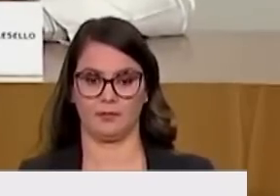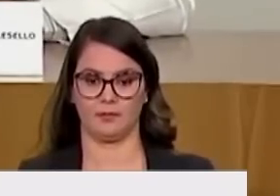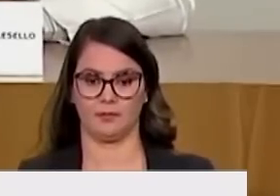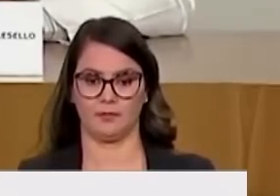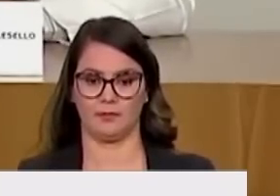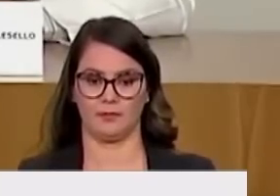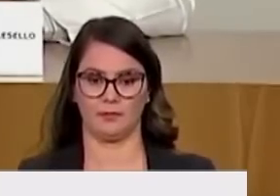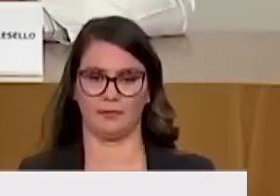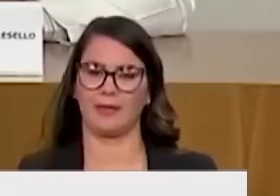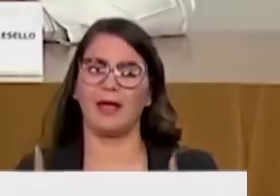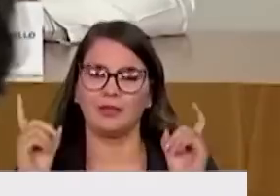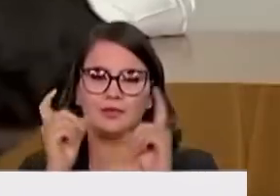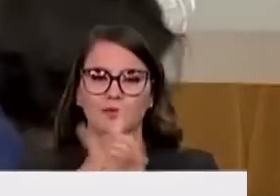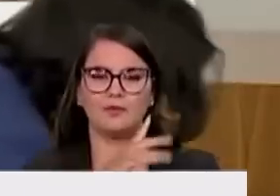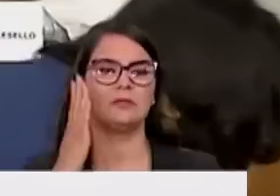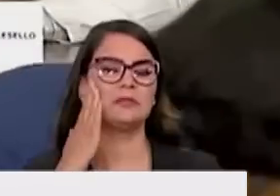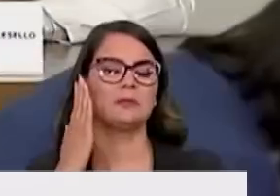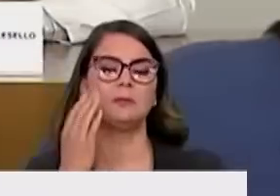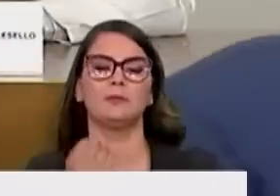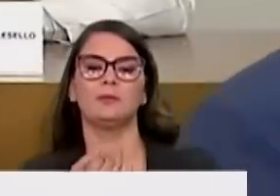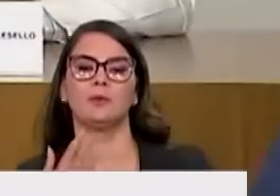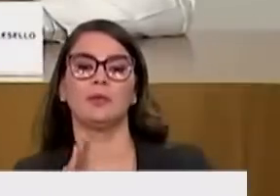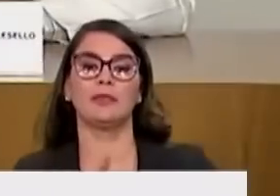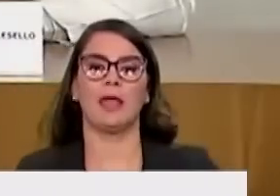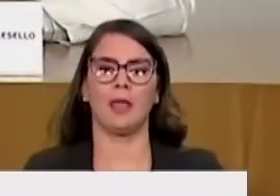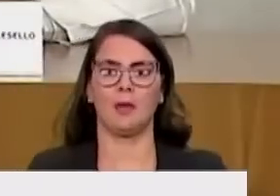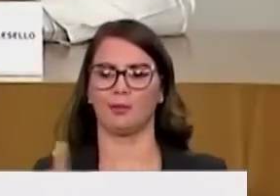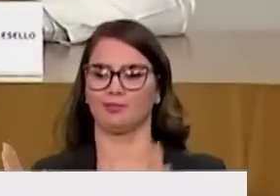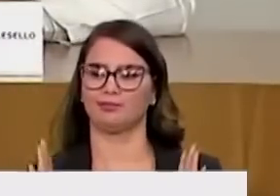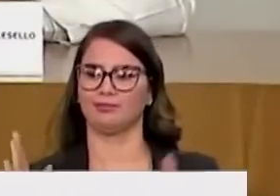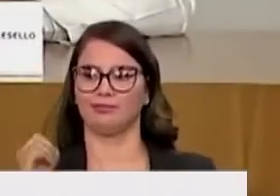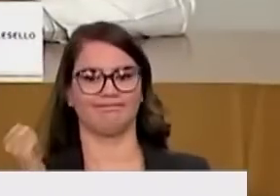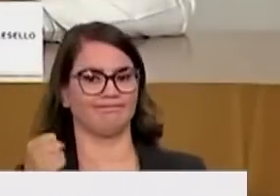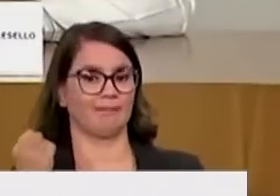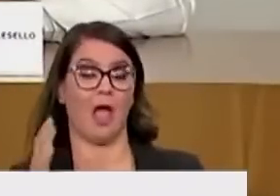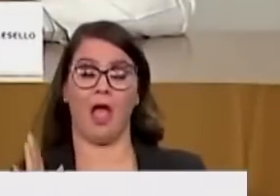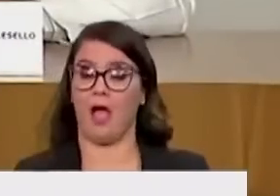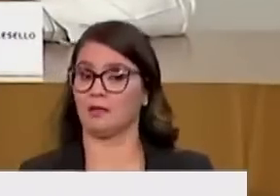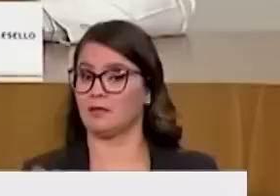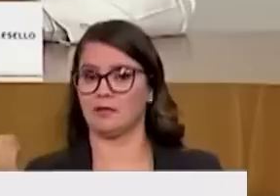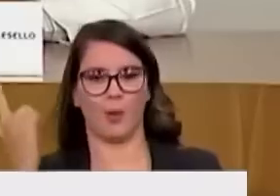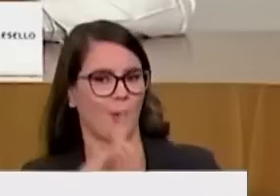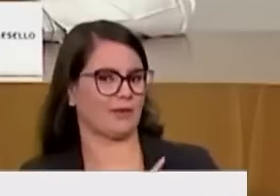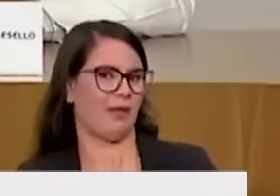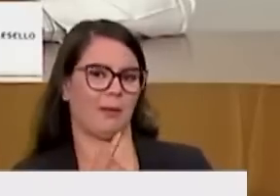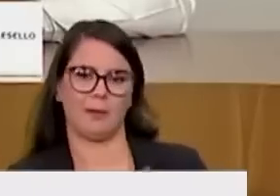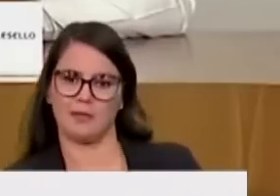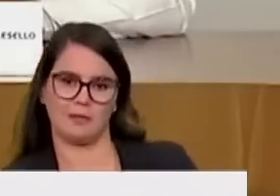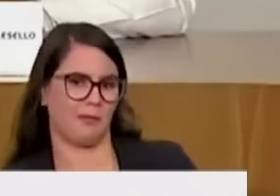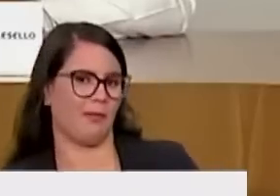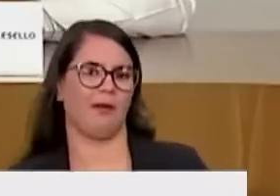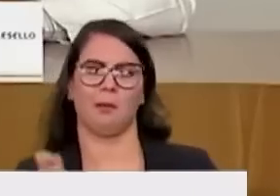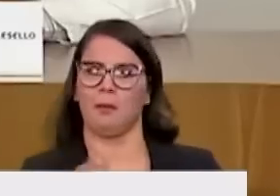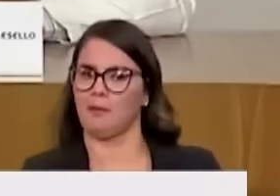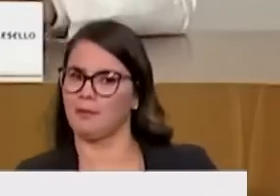É muito difícil quantificar o tempo de físio. O paciente às vezes não consegue fazer nas primeiras semanas, nos primeiros meses. A